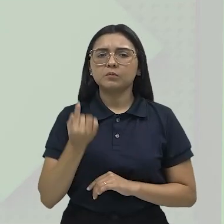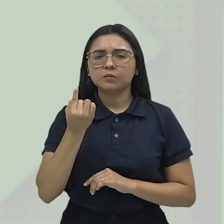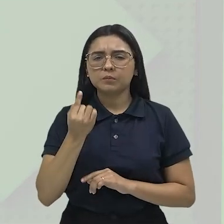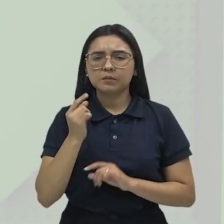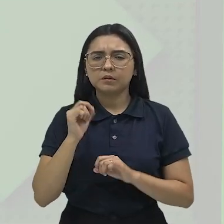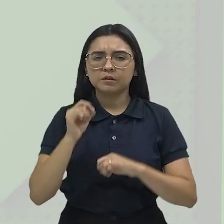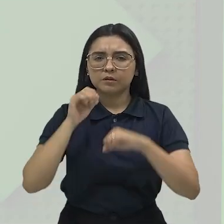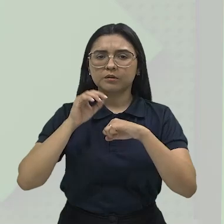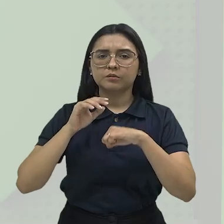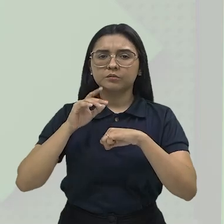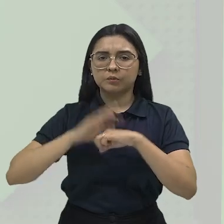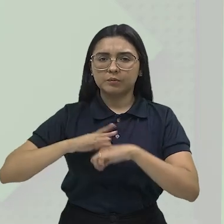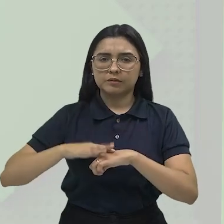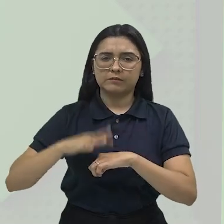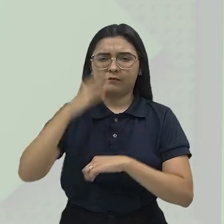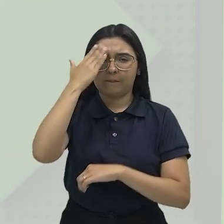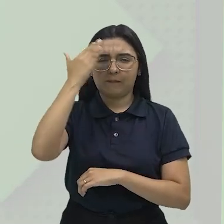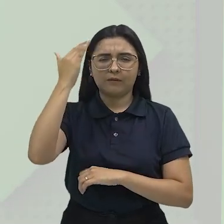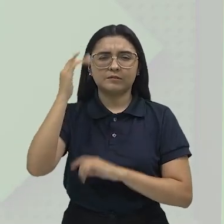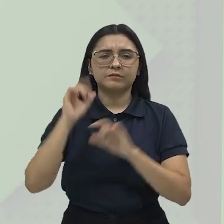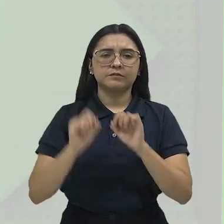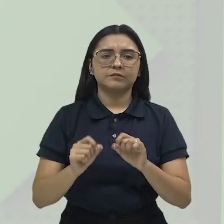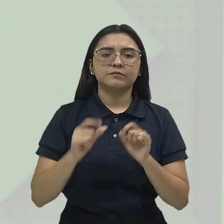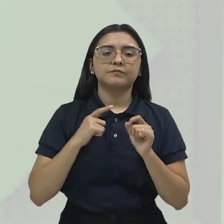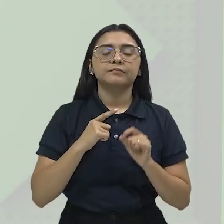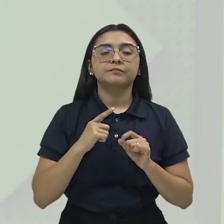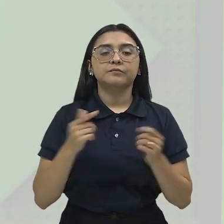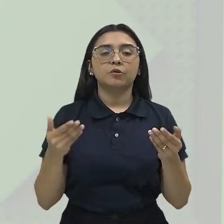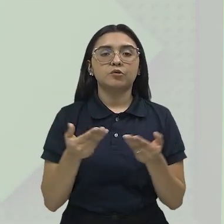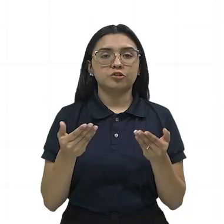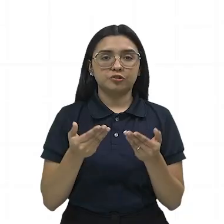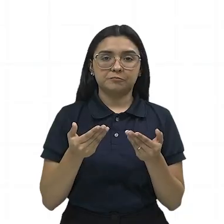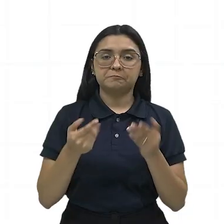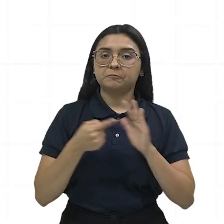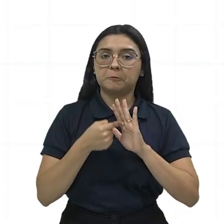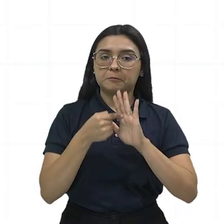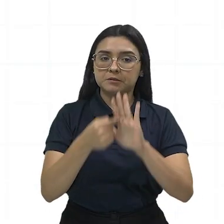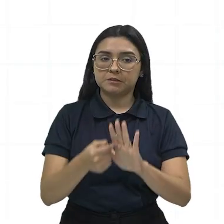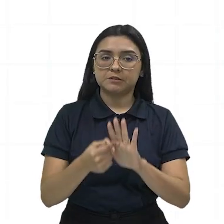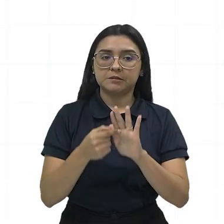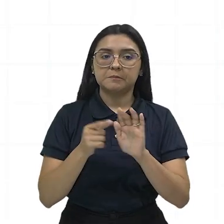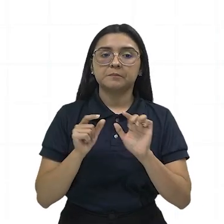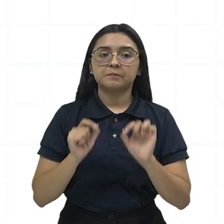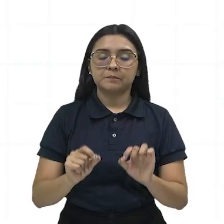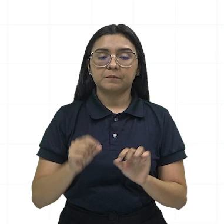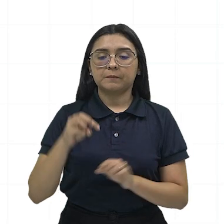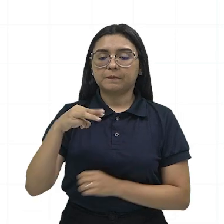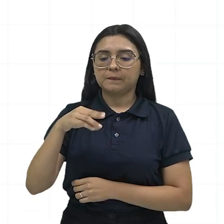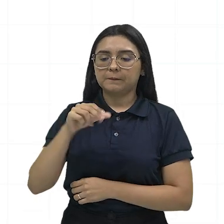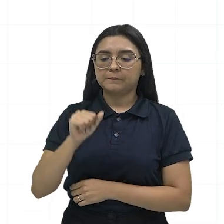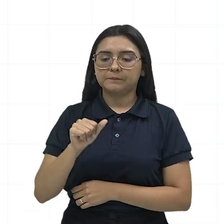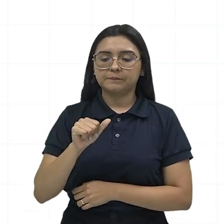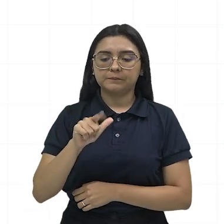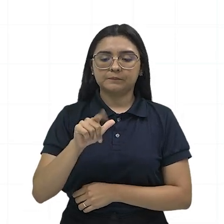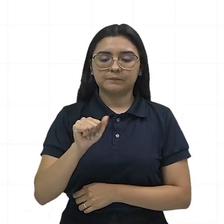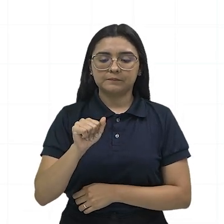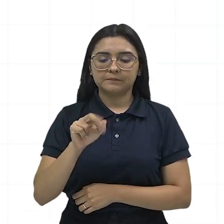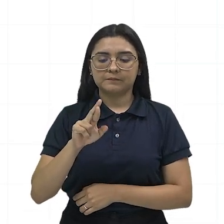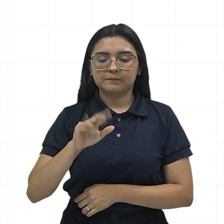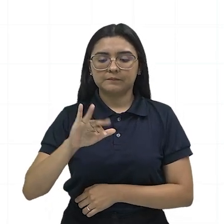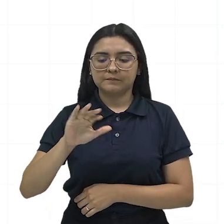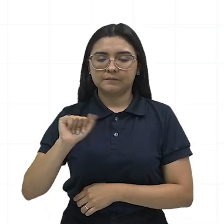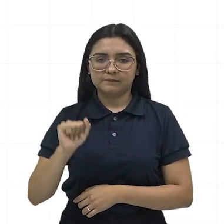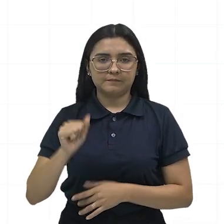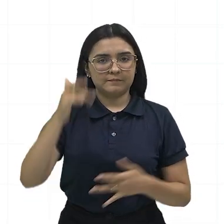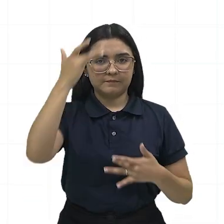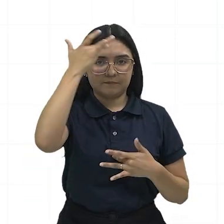muito conhecida, nós vamos começar a falar na nossa aula, que é a malária. A malária é uma doença